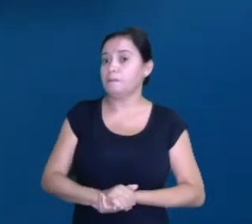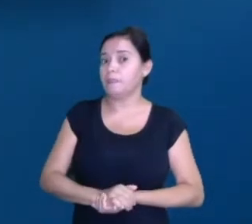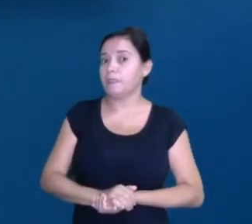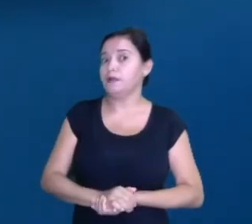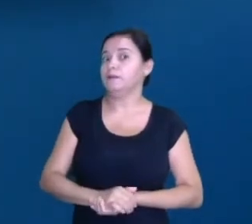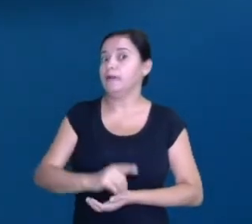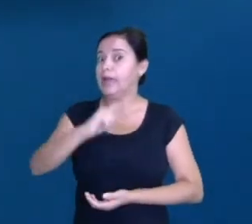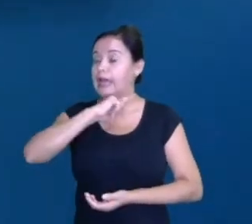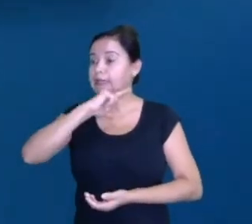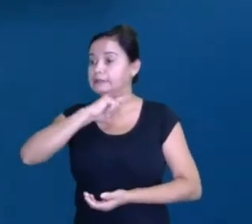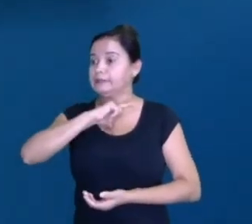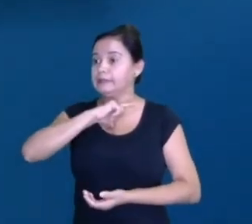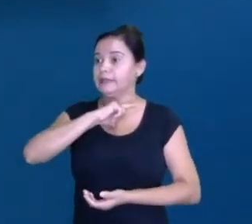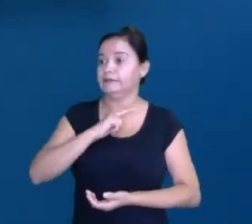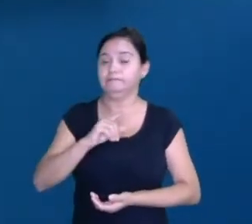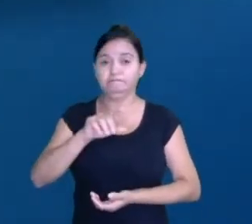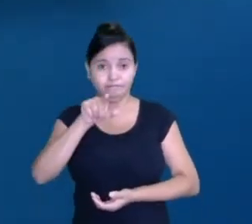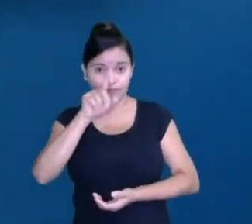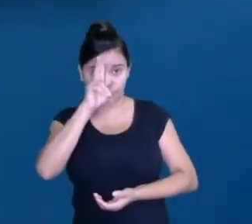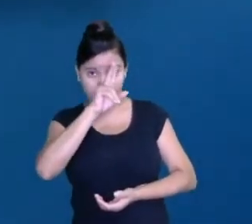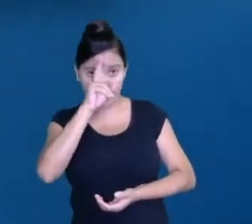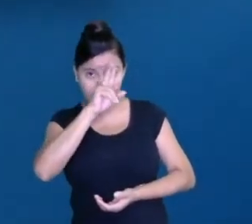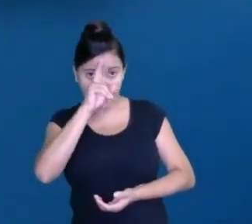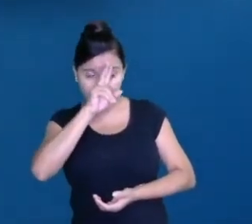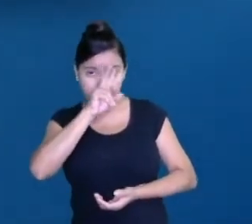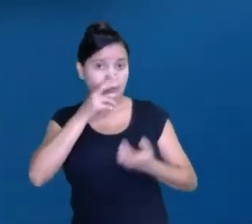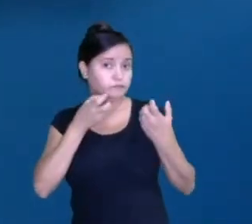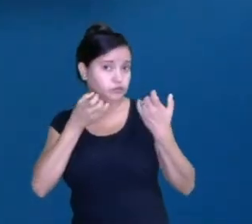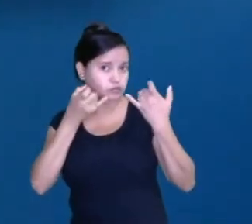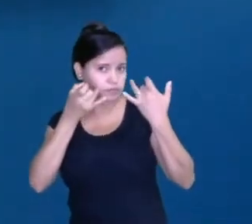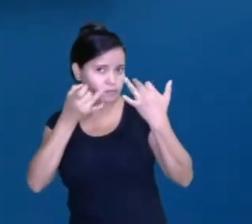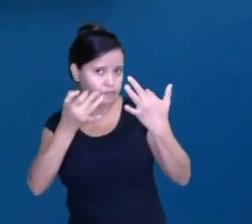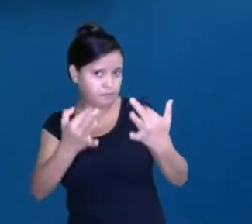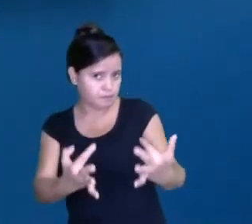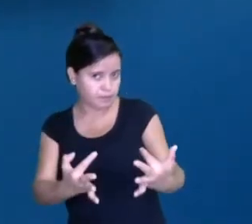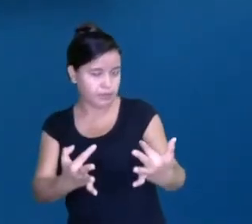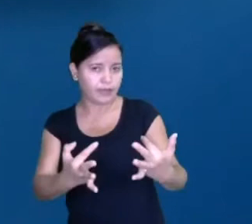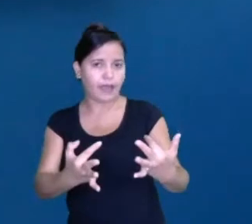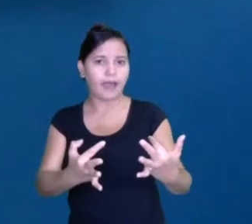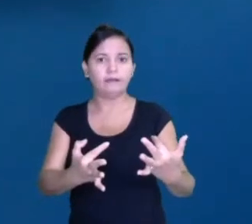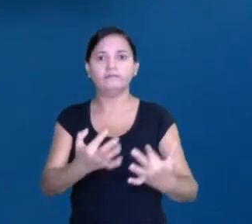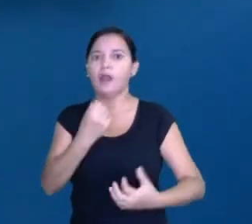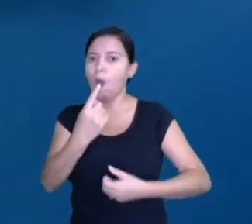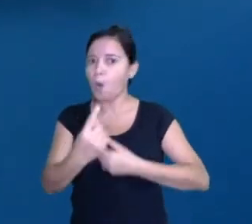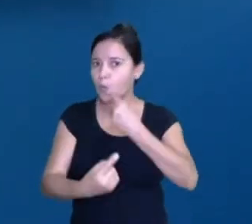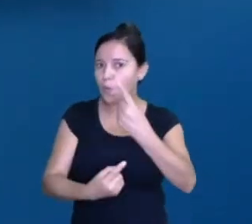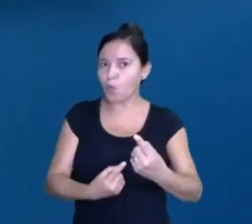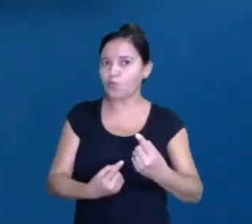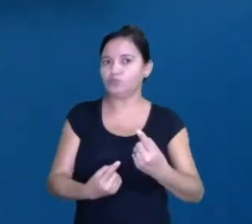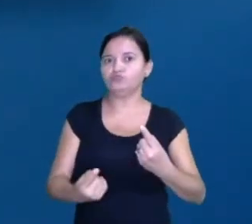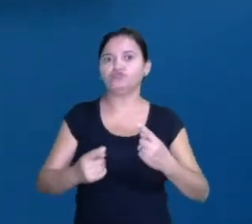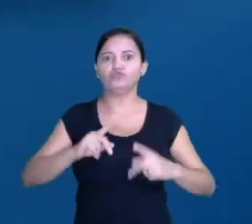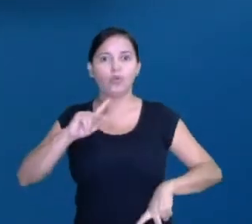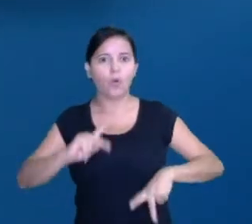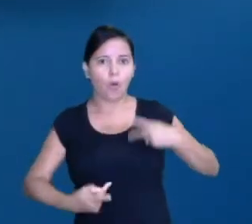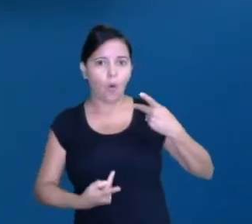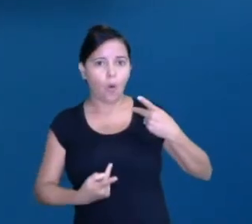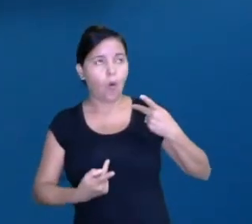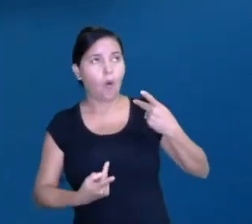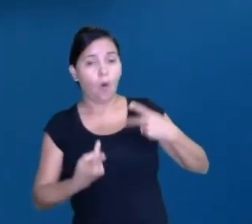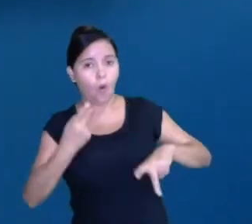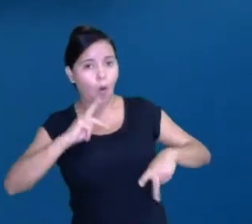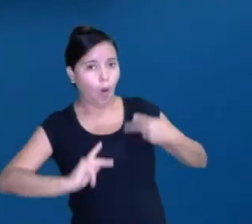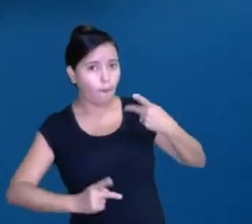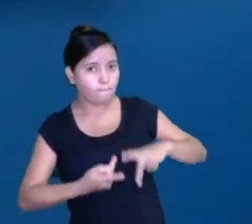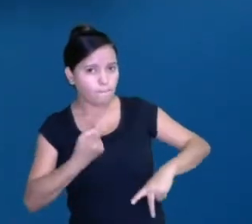da neurohipófise, vocês lembram que foi o que eu disse? Que a neurohipófise, ela não produz, na verdade, hormônio, ela vai